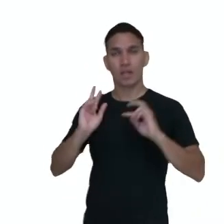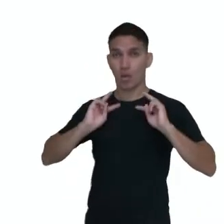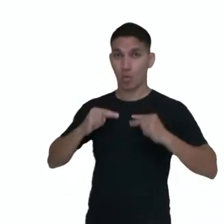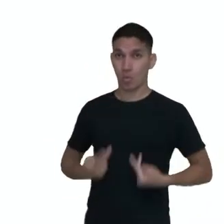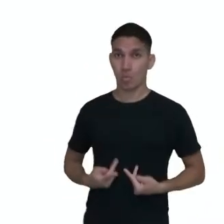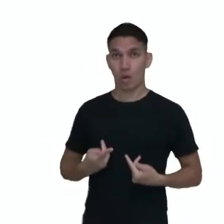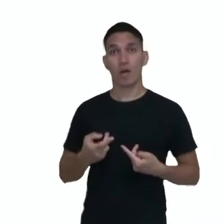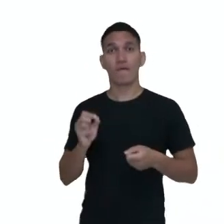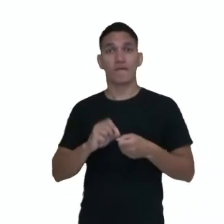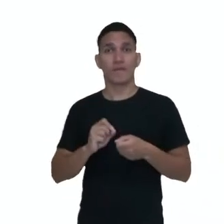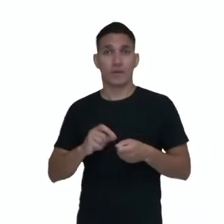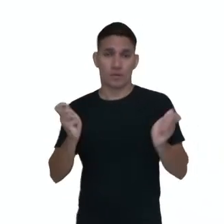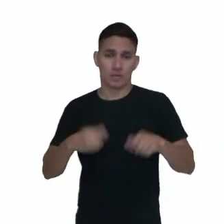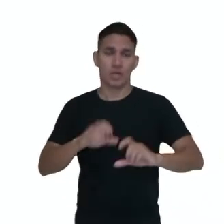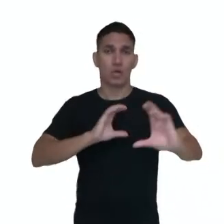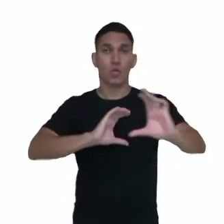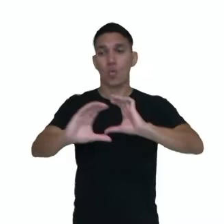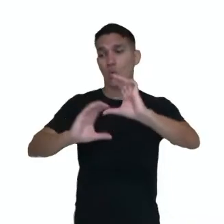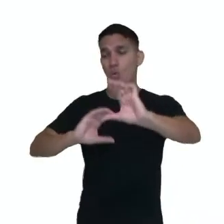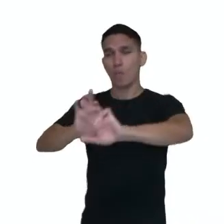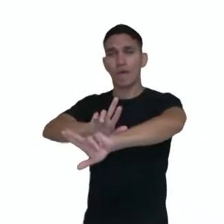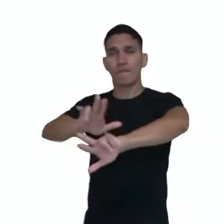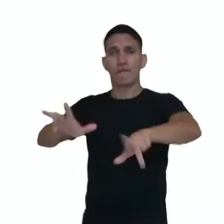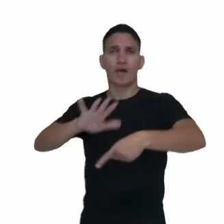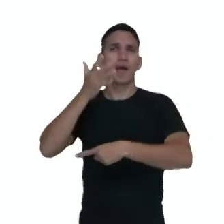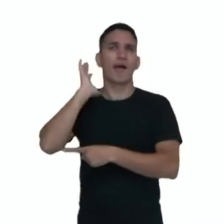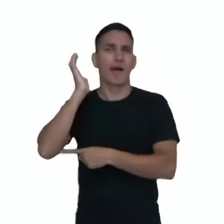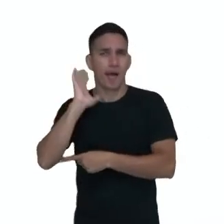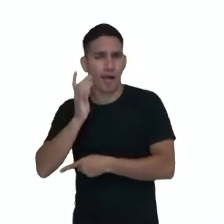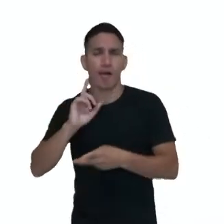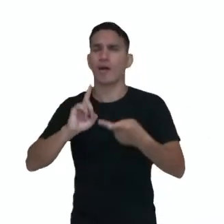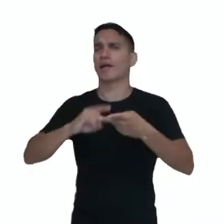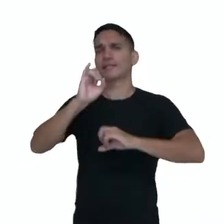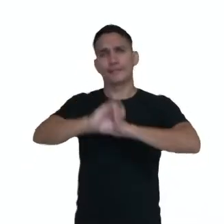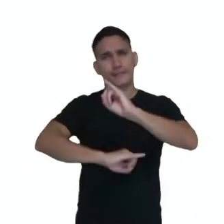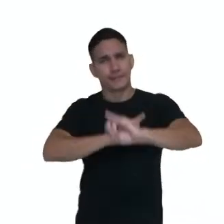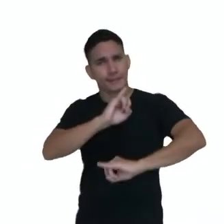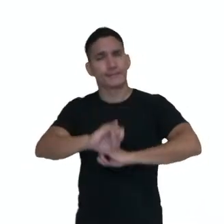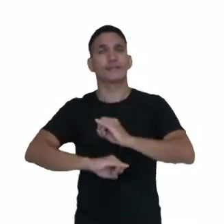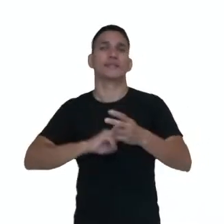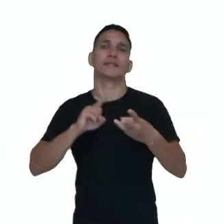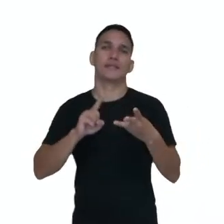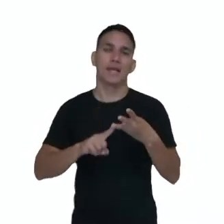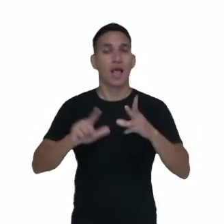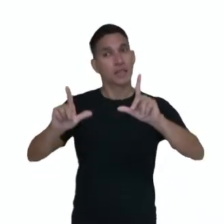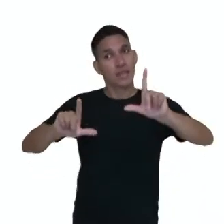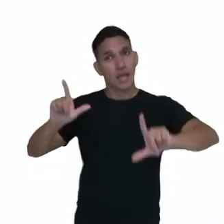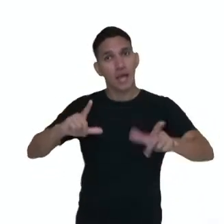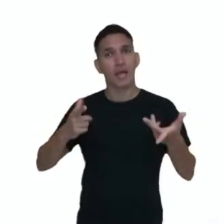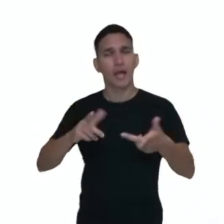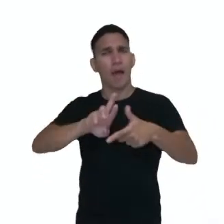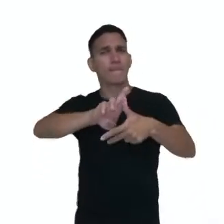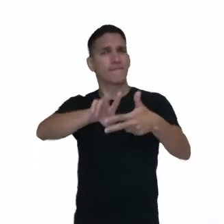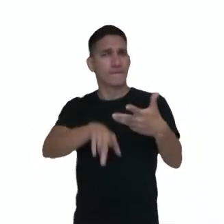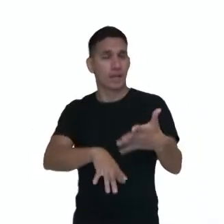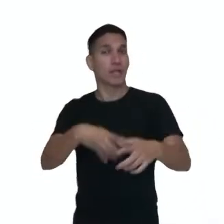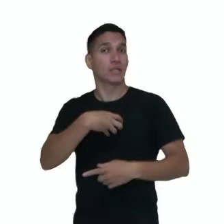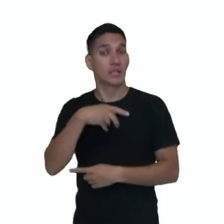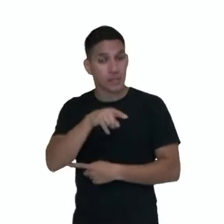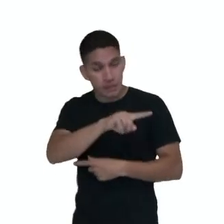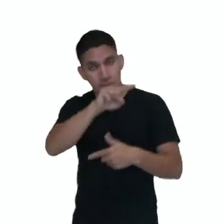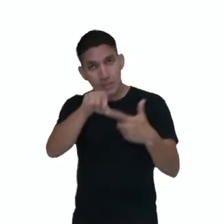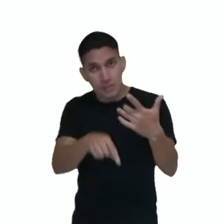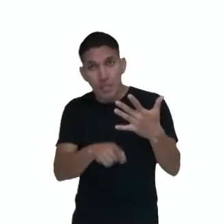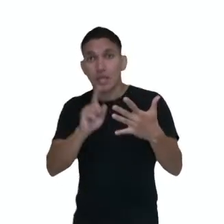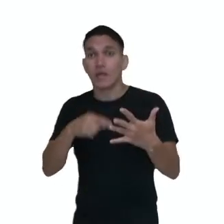por exemplo, comunicação via rádio, internet, TV, tudo isso então são fluxos que